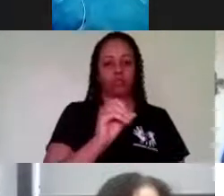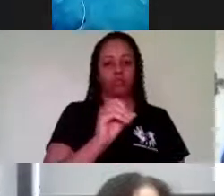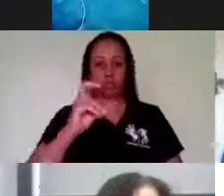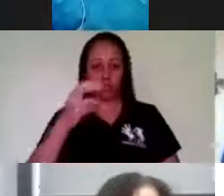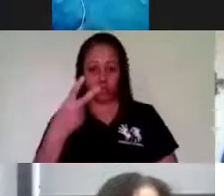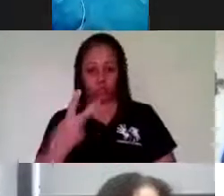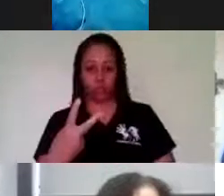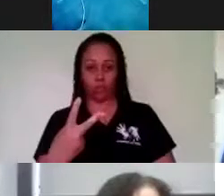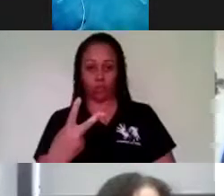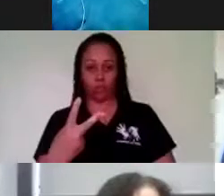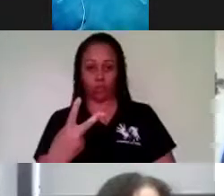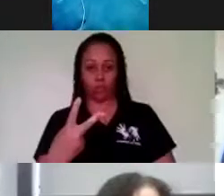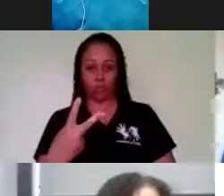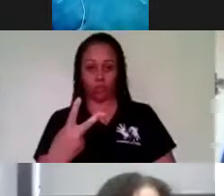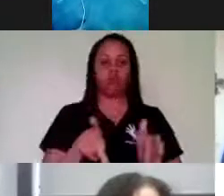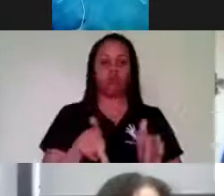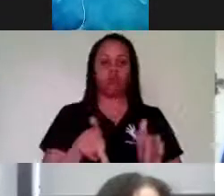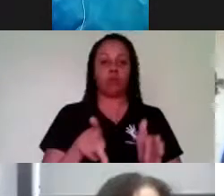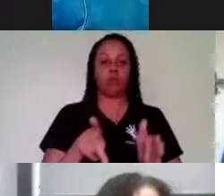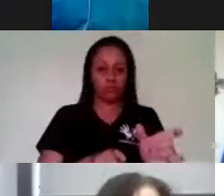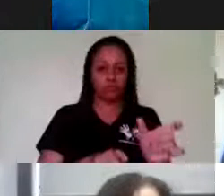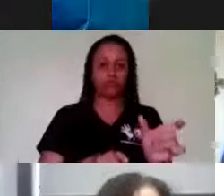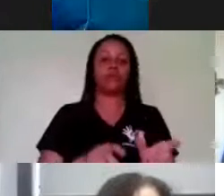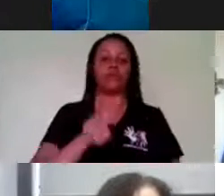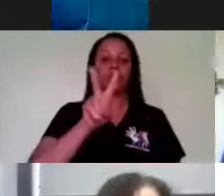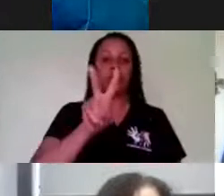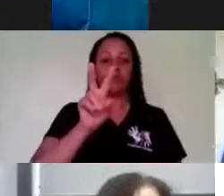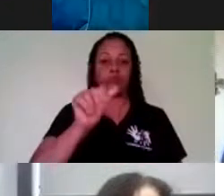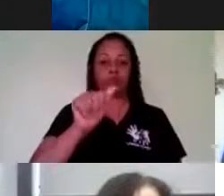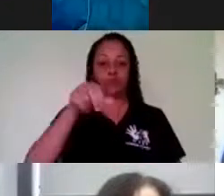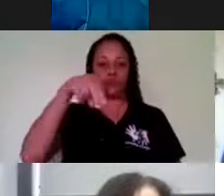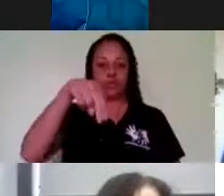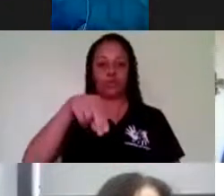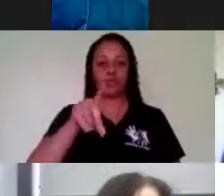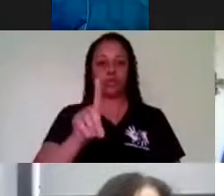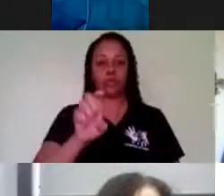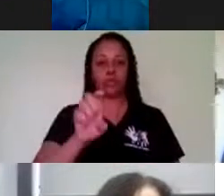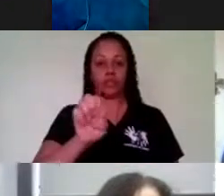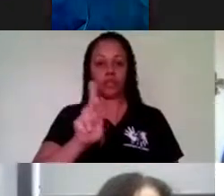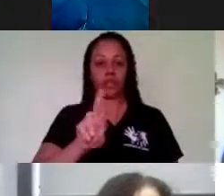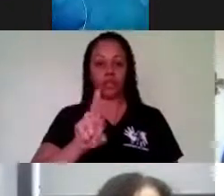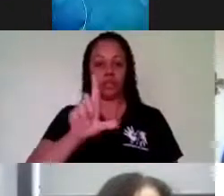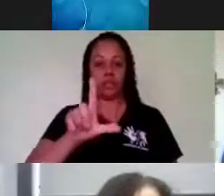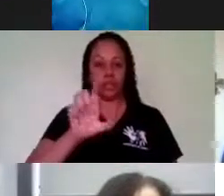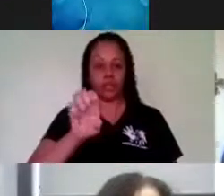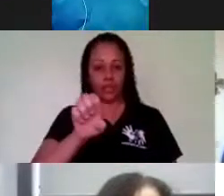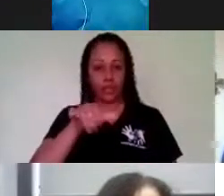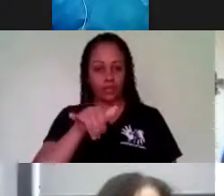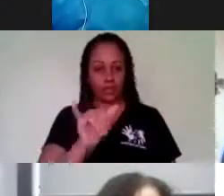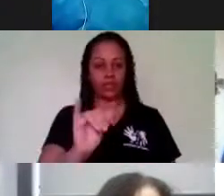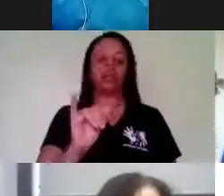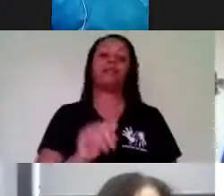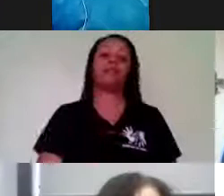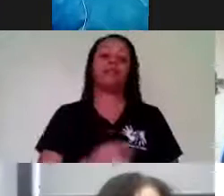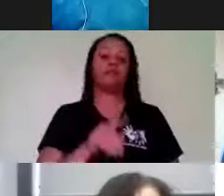Cardoso, que é empresário, né, ele é um empresário, tem, parece que uma empresa com 2.000 funcionários, 2.000 empregados,